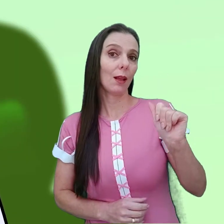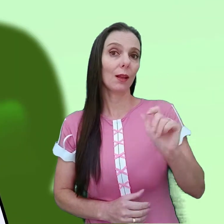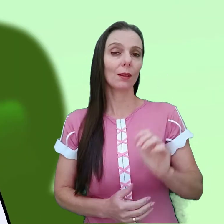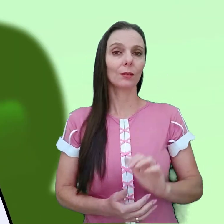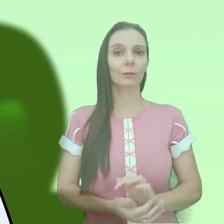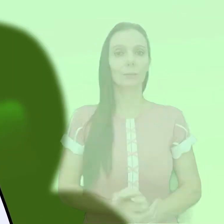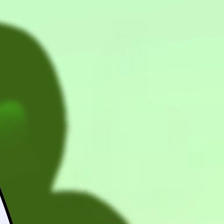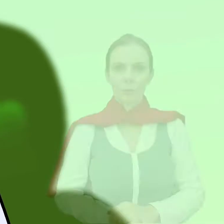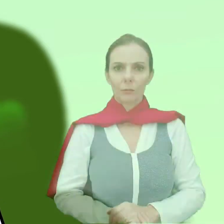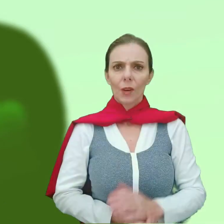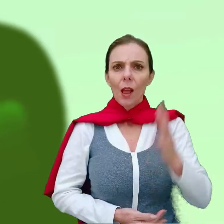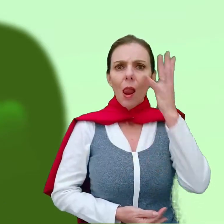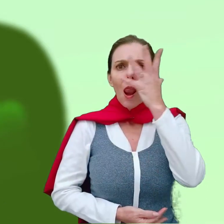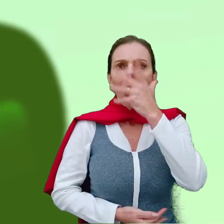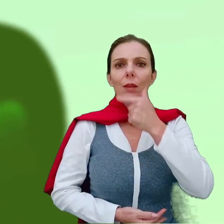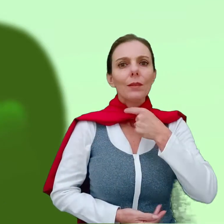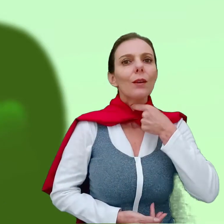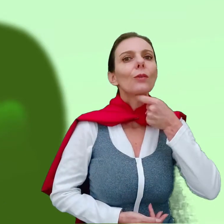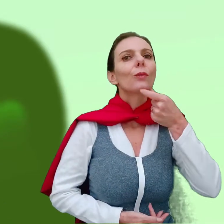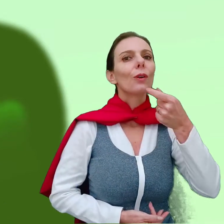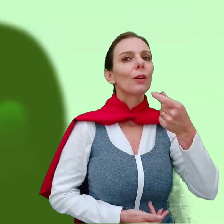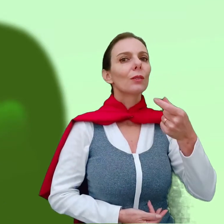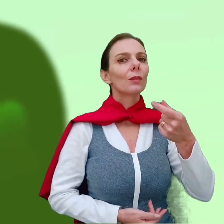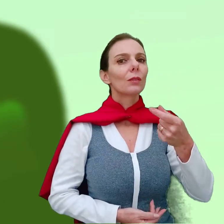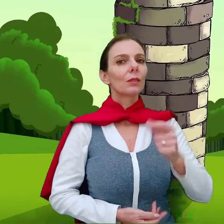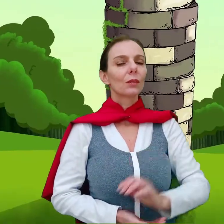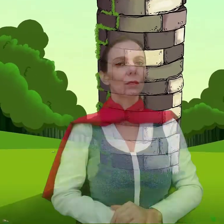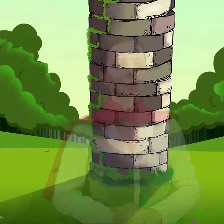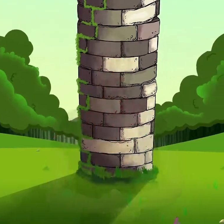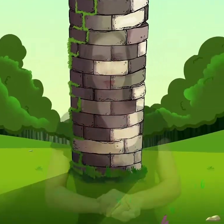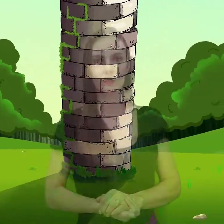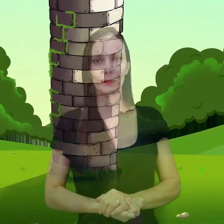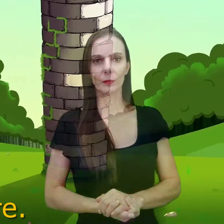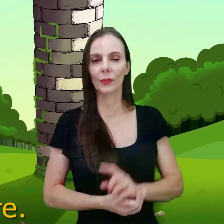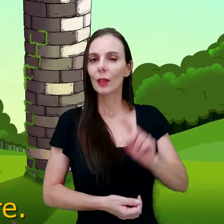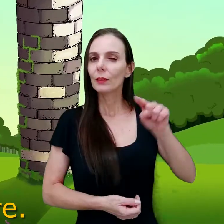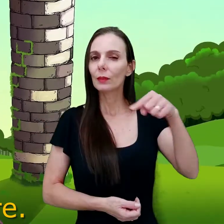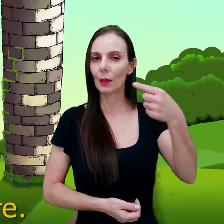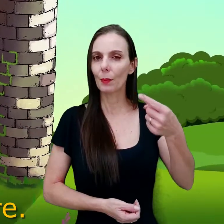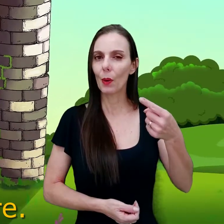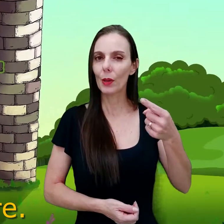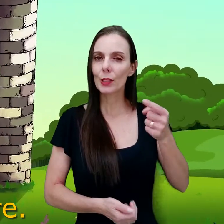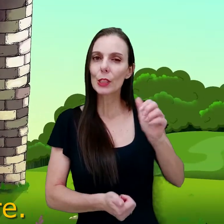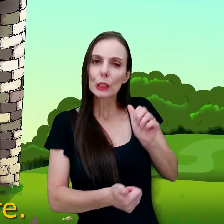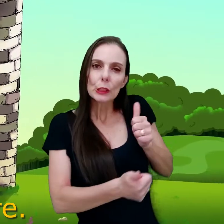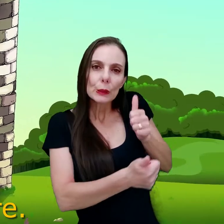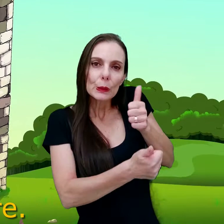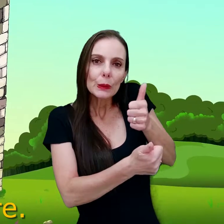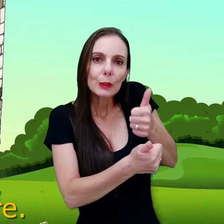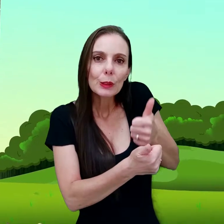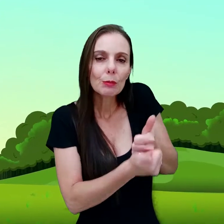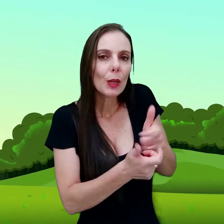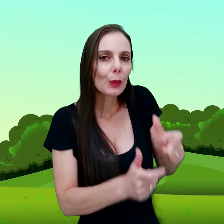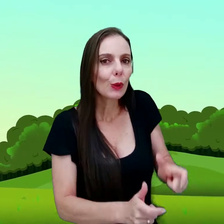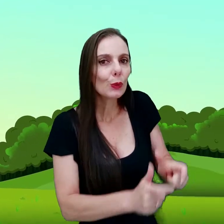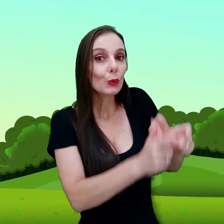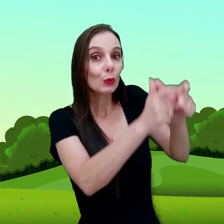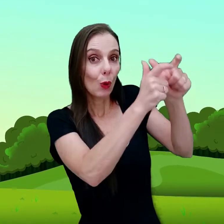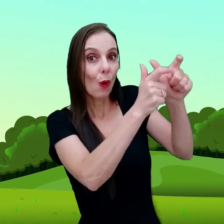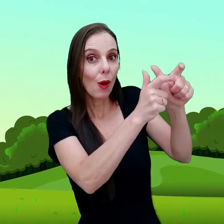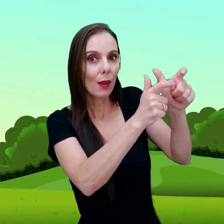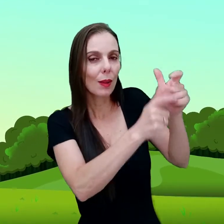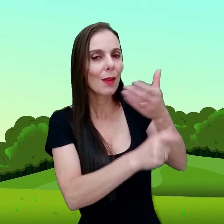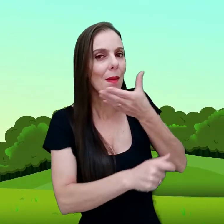la la. Mas que linda voz! Então, depois chegaram mais perto da torre, e